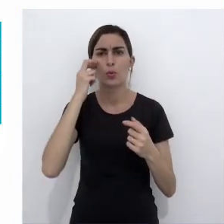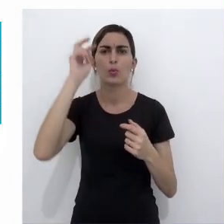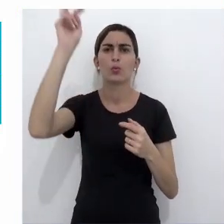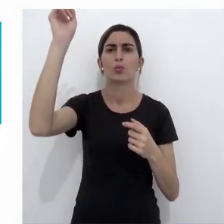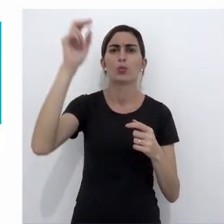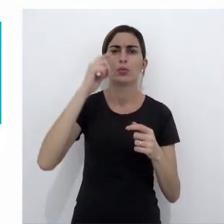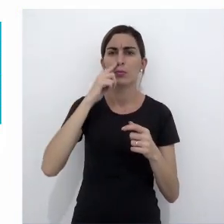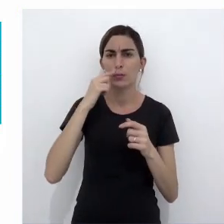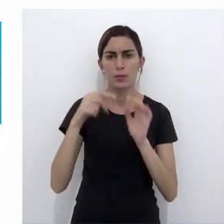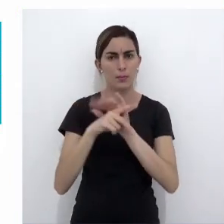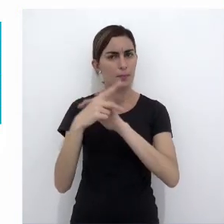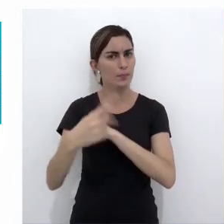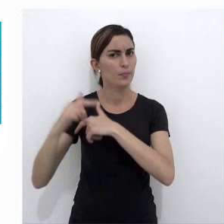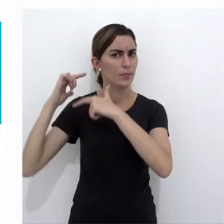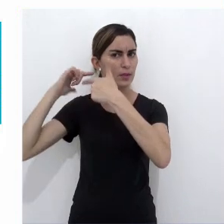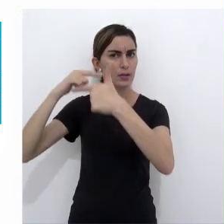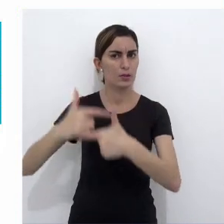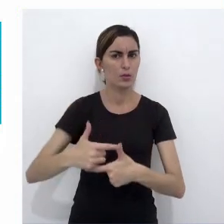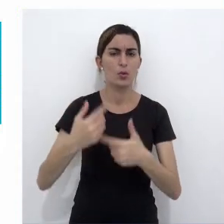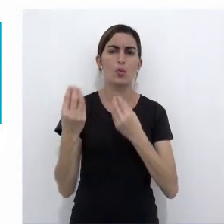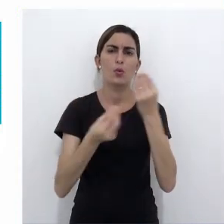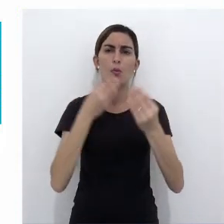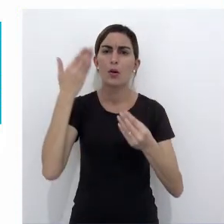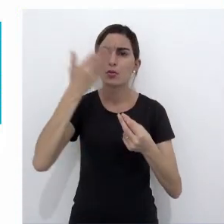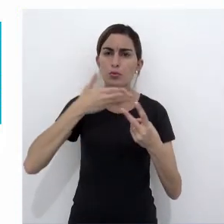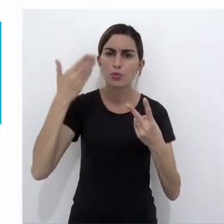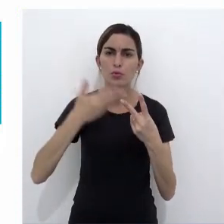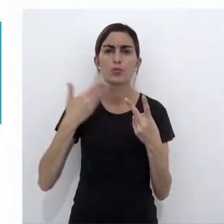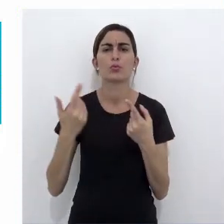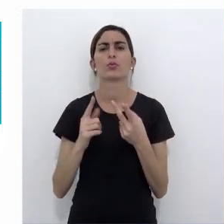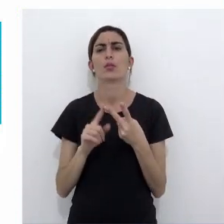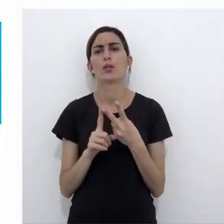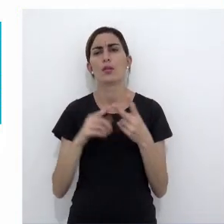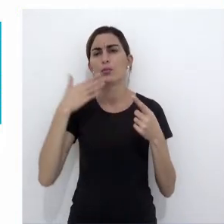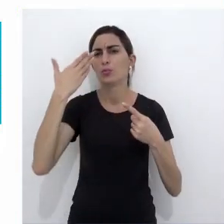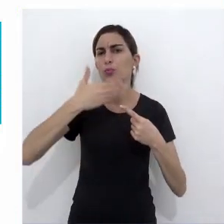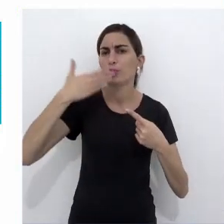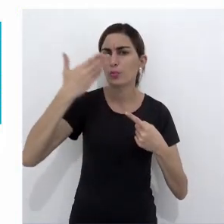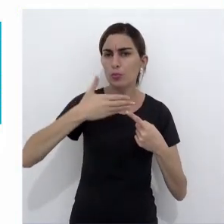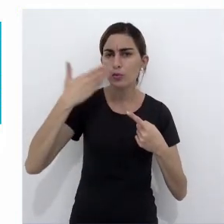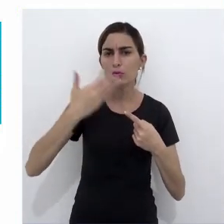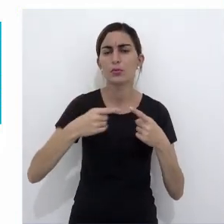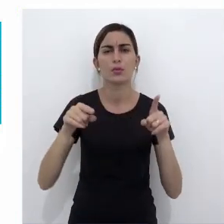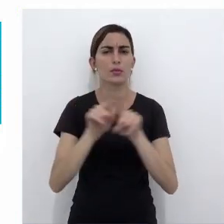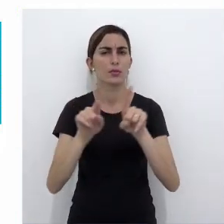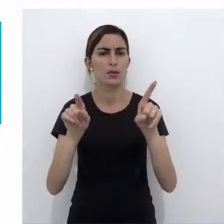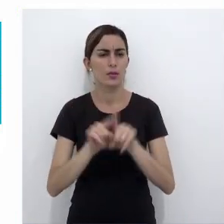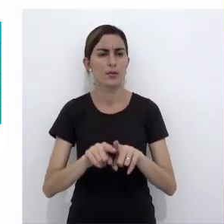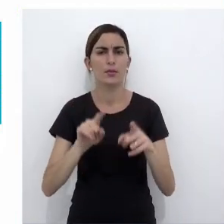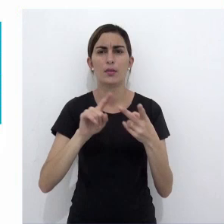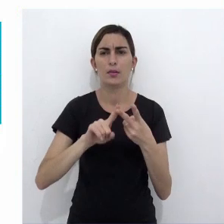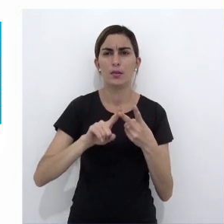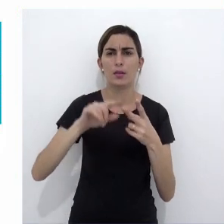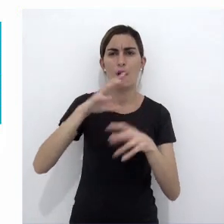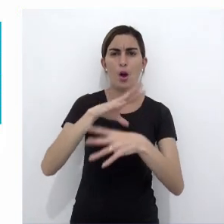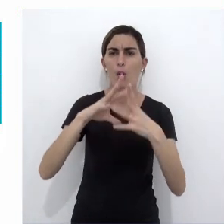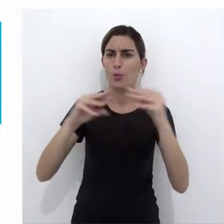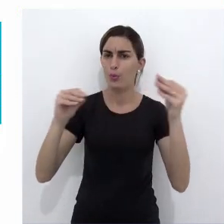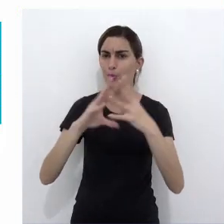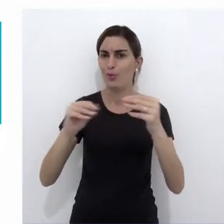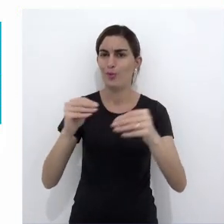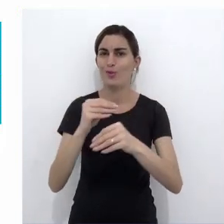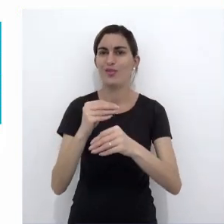bem tradicionais no Brasil, como o açúcar, né? O açúcar e, inclusive, o algodão. Vocês